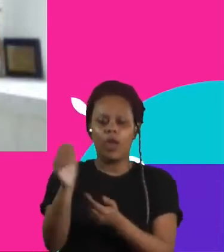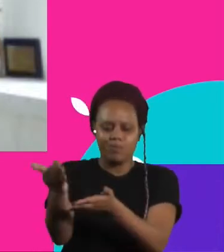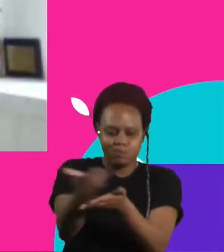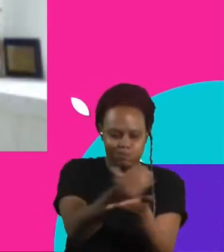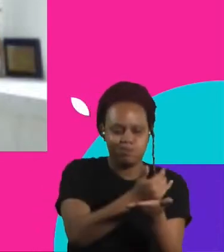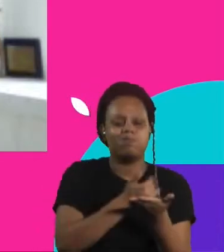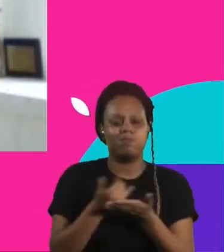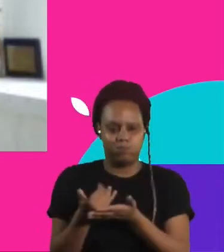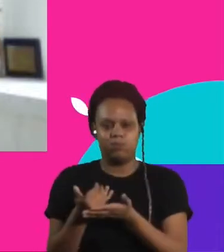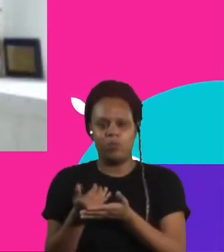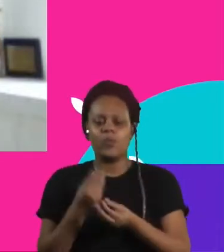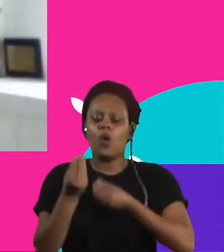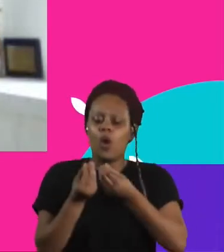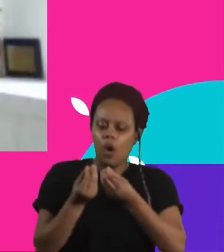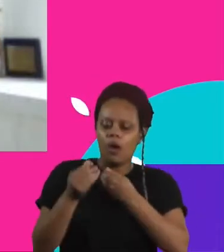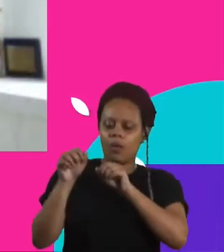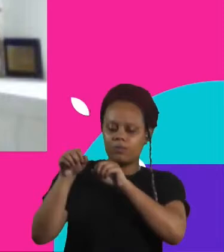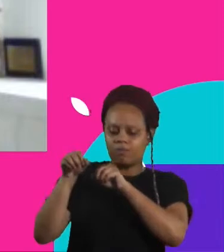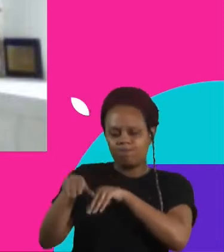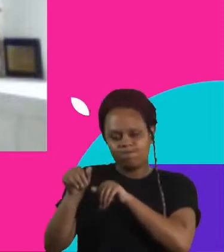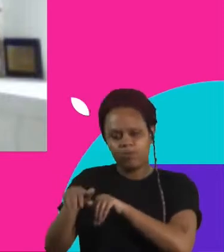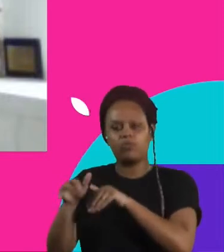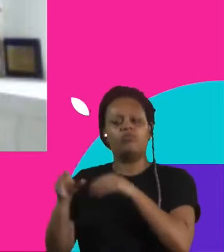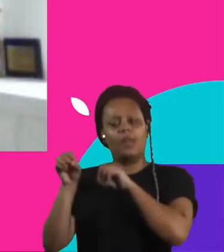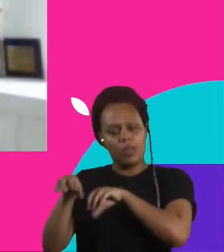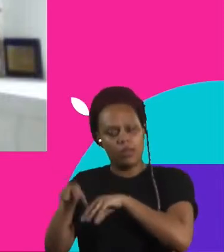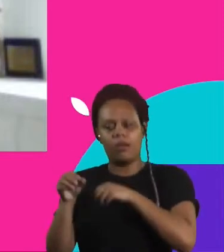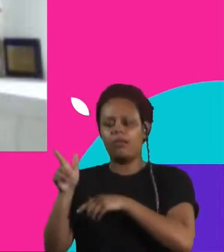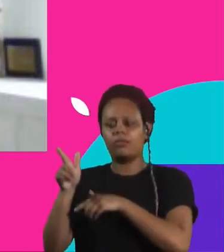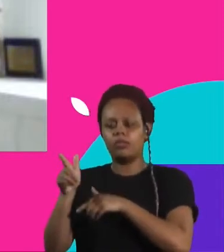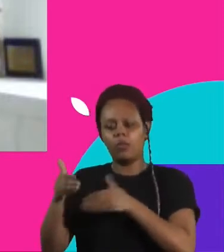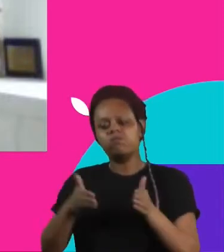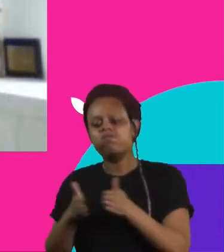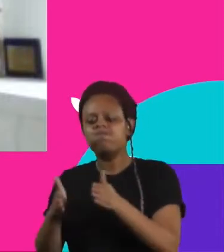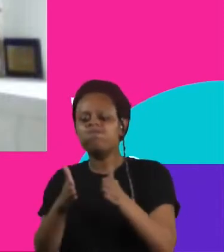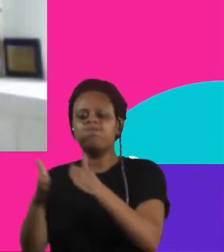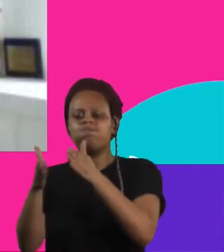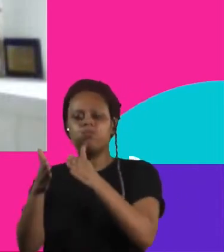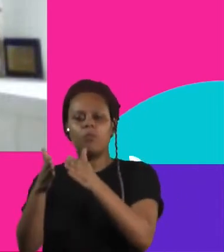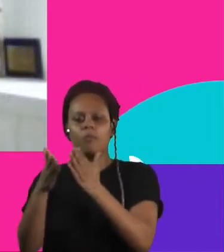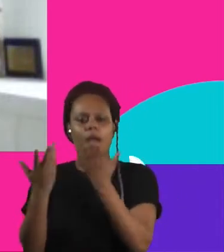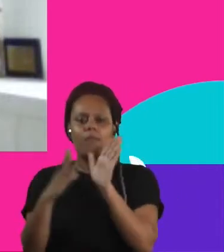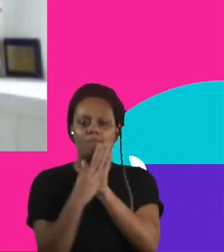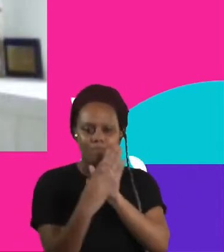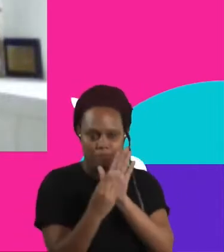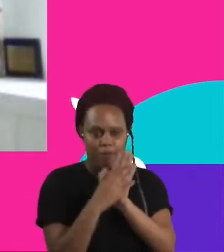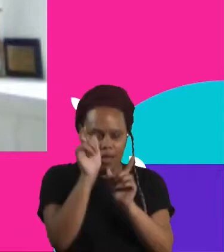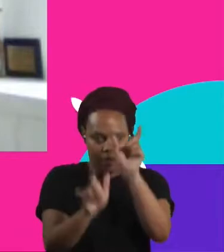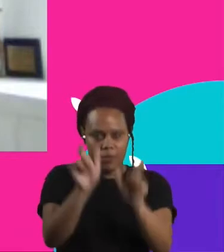onde toda a educação deveria caminhar para preparar as pessoas, ele fala